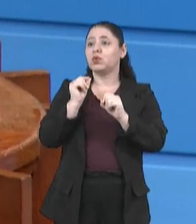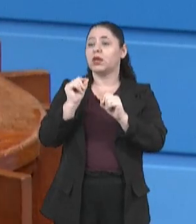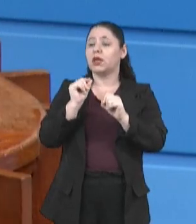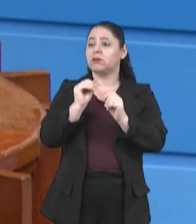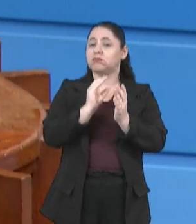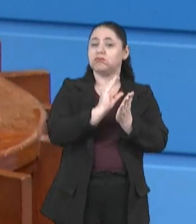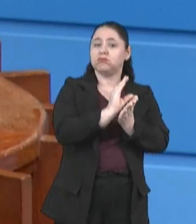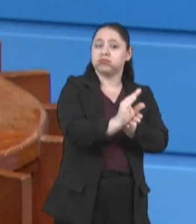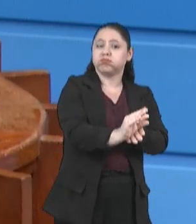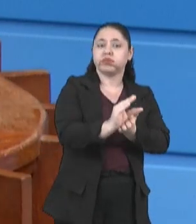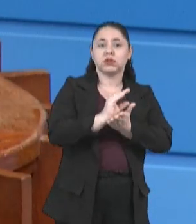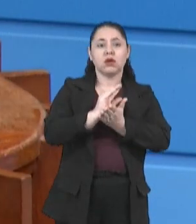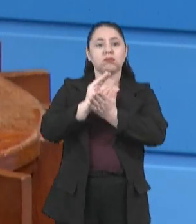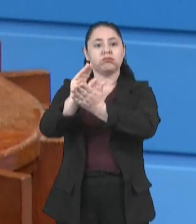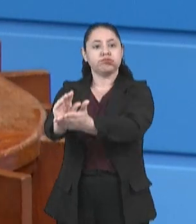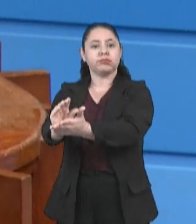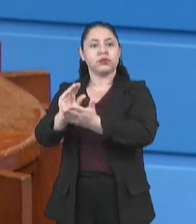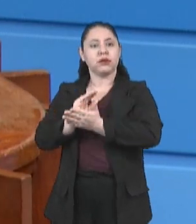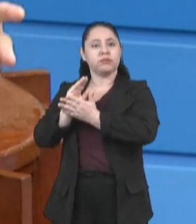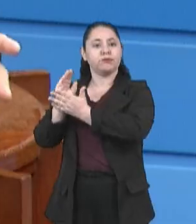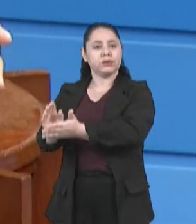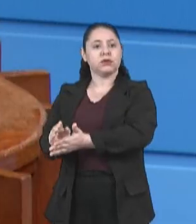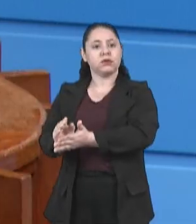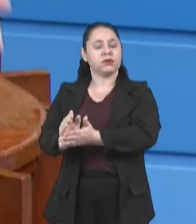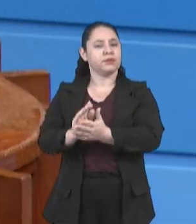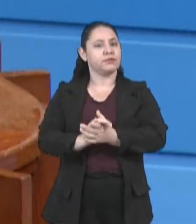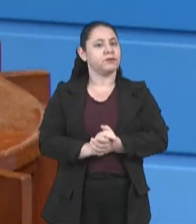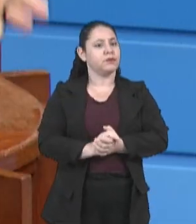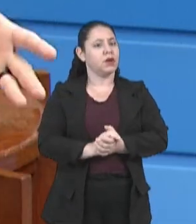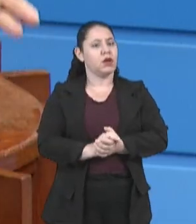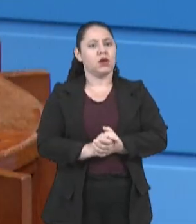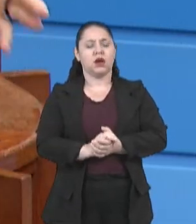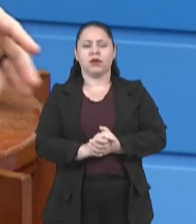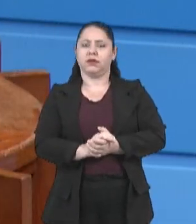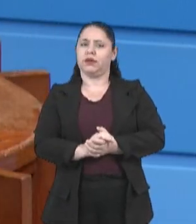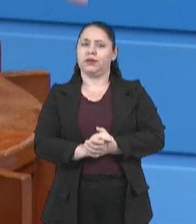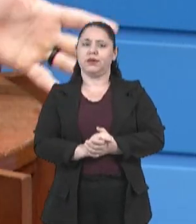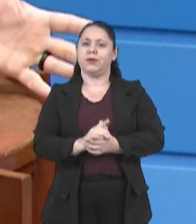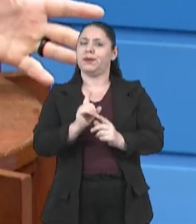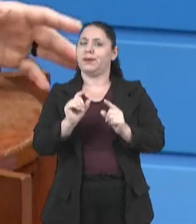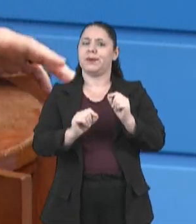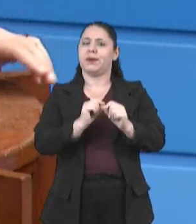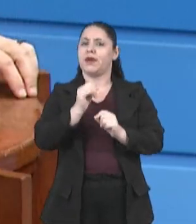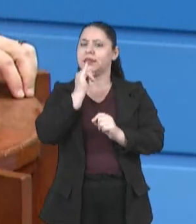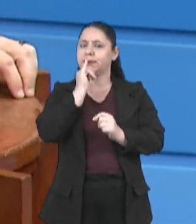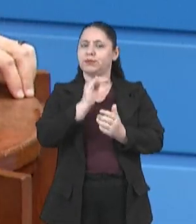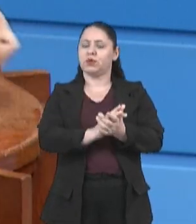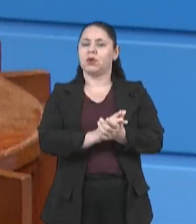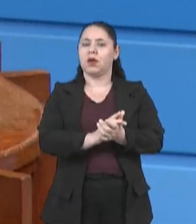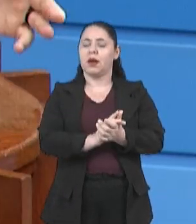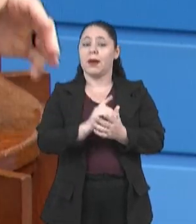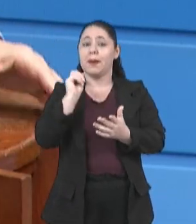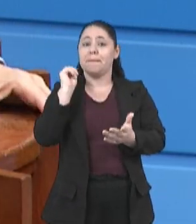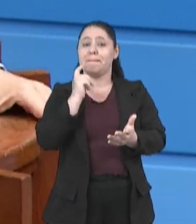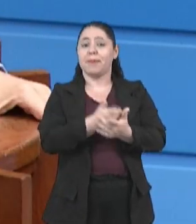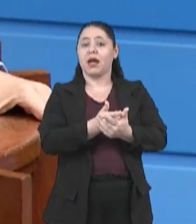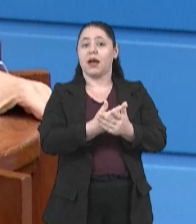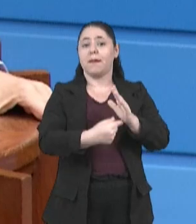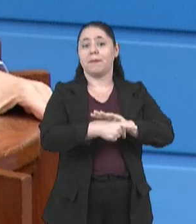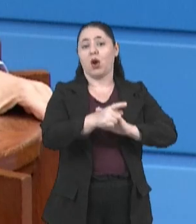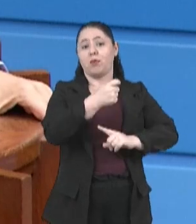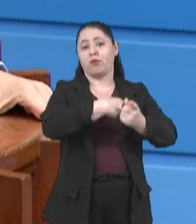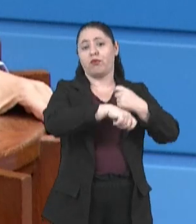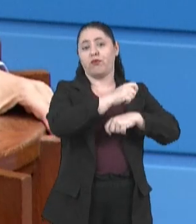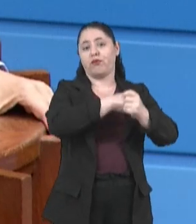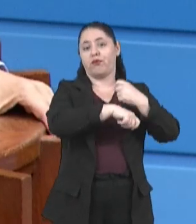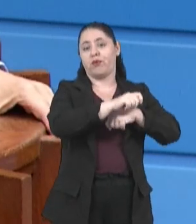investimentos. Não é possível contrair empréstimos para custeio da máquina